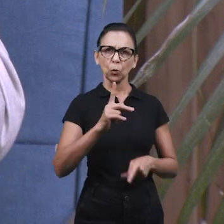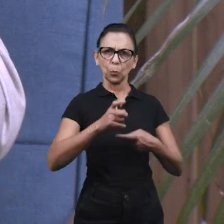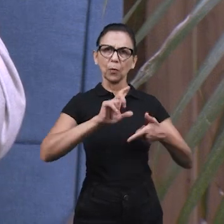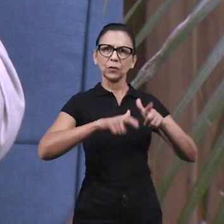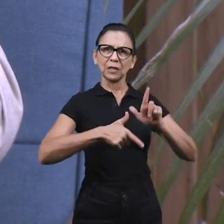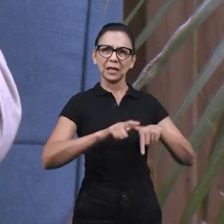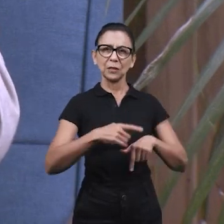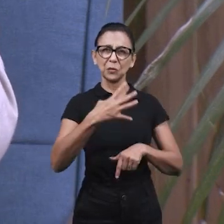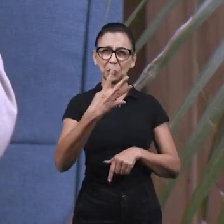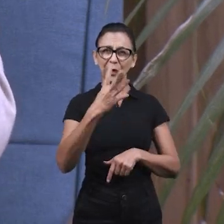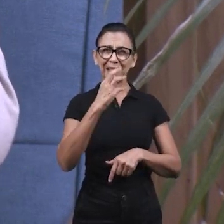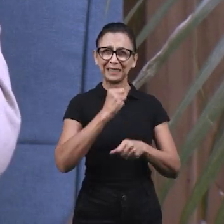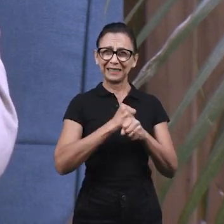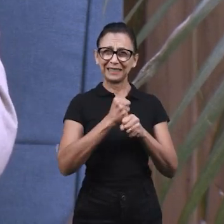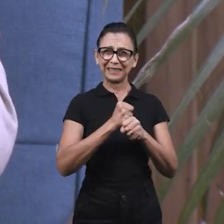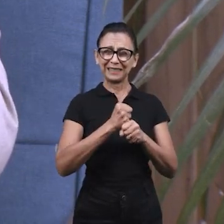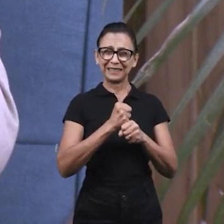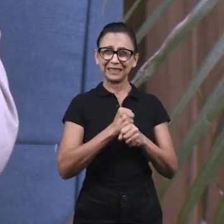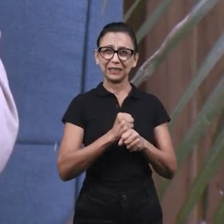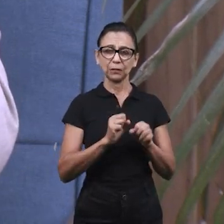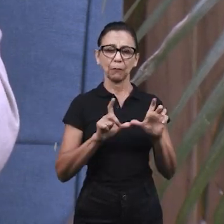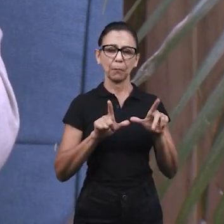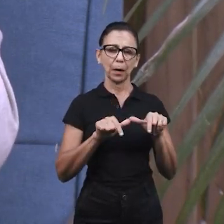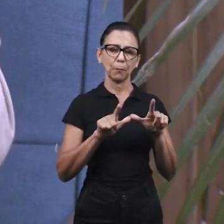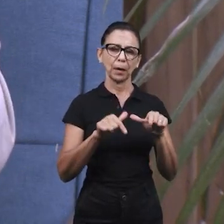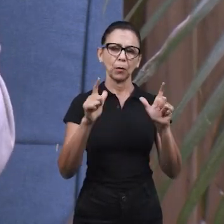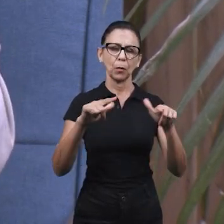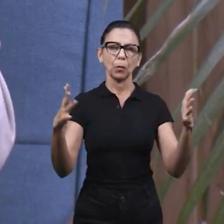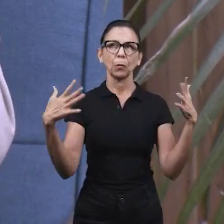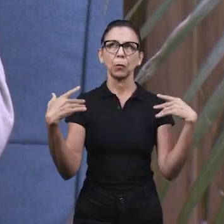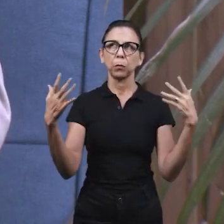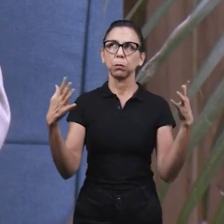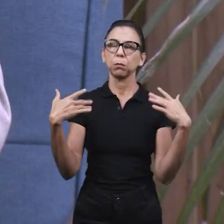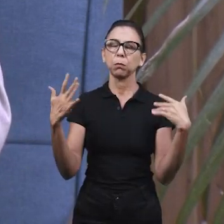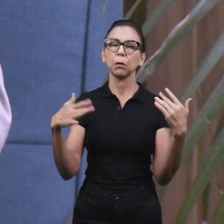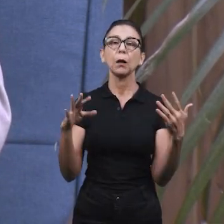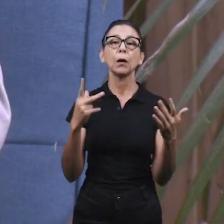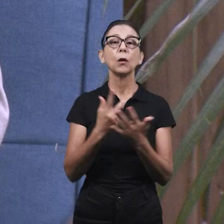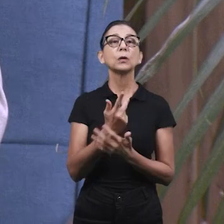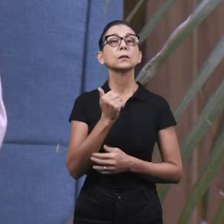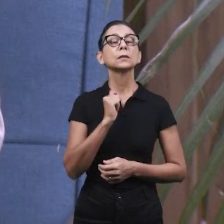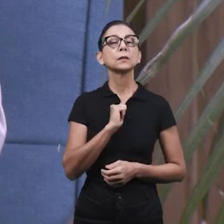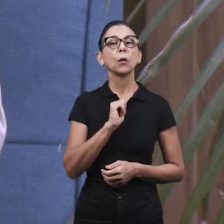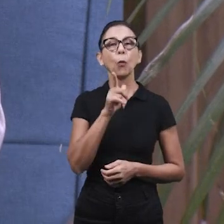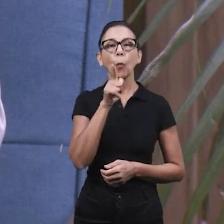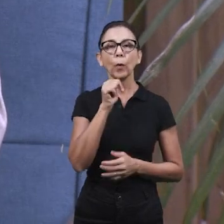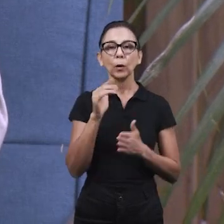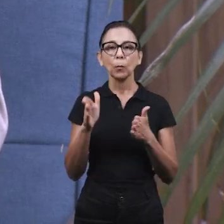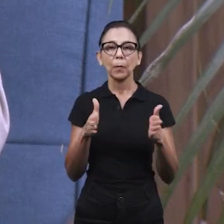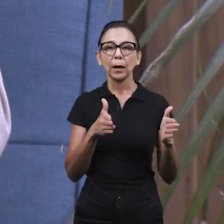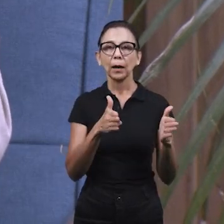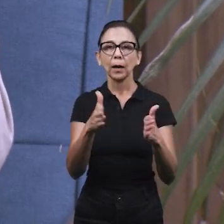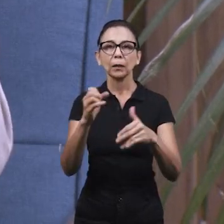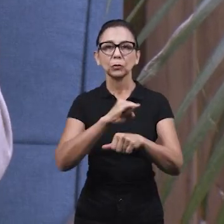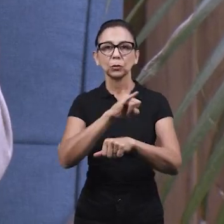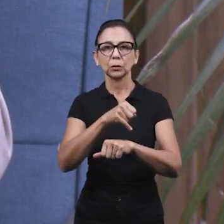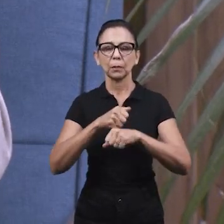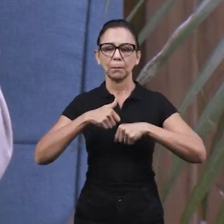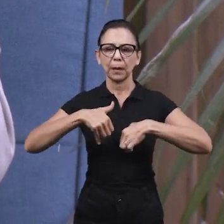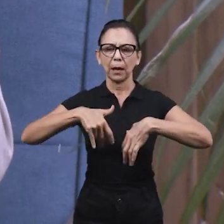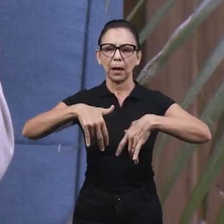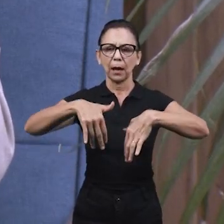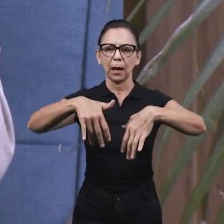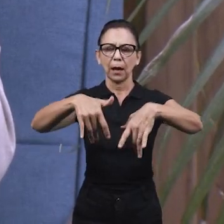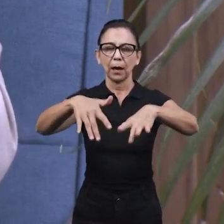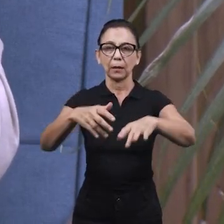O povo de Israel passou 40 anos viajando pelo deserto até o momento da passagem do Rio Jordão. Já não era mais